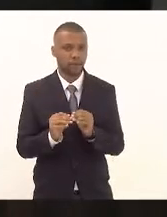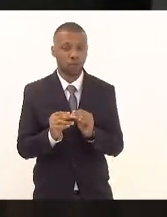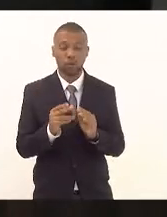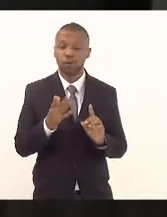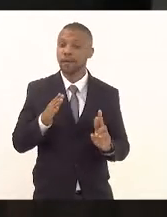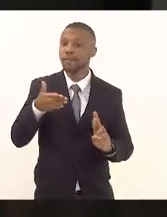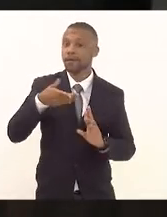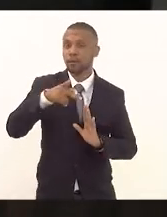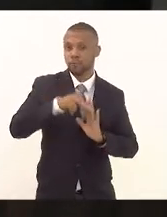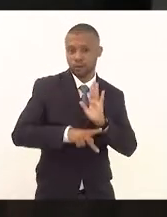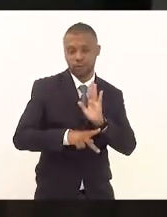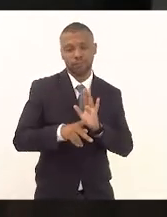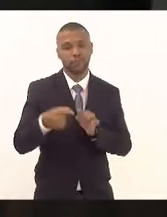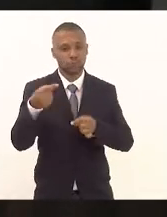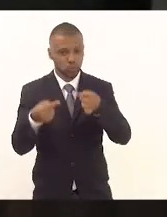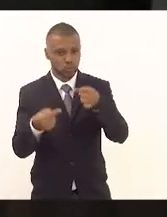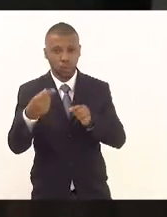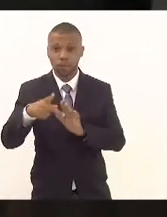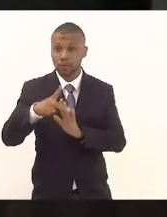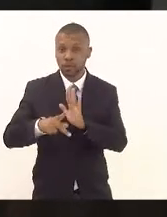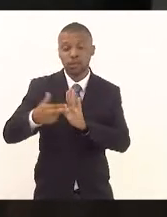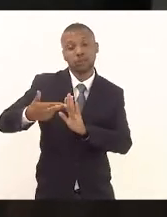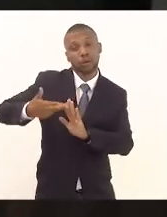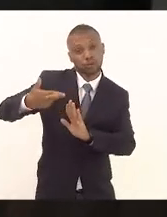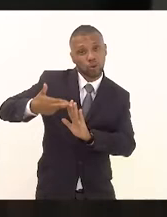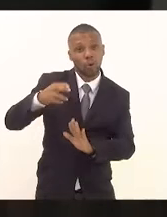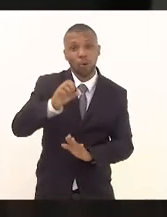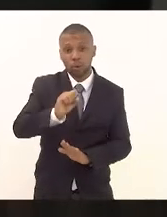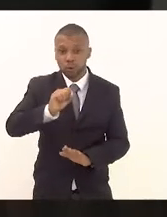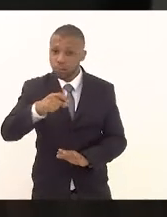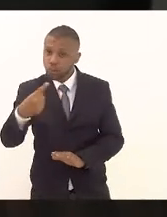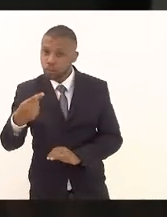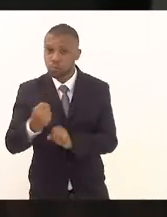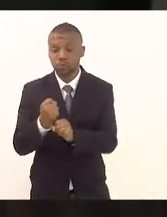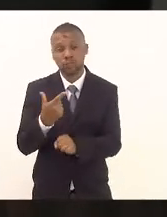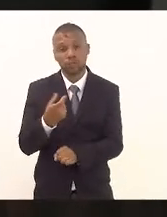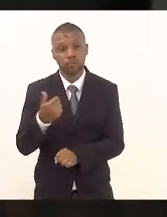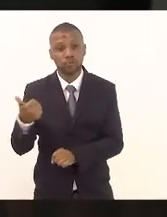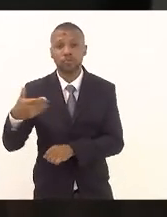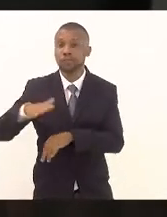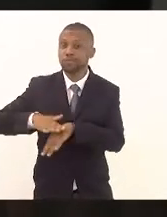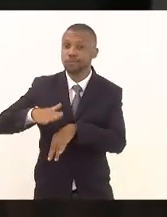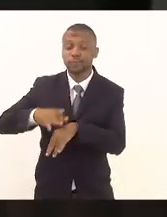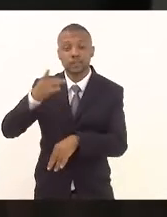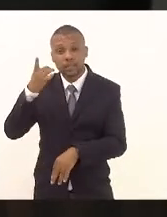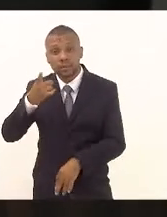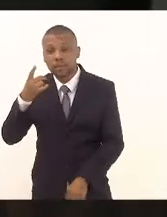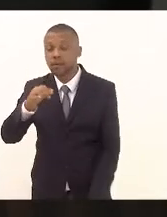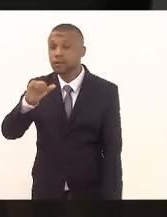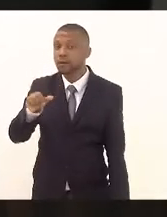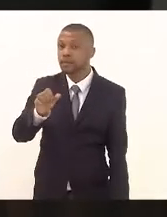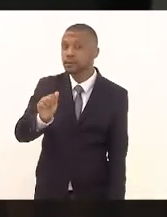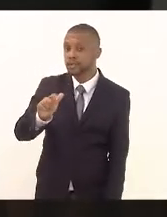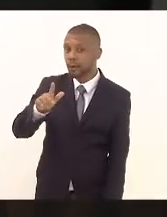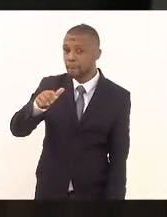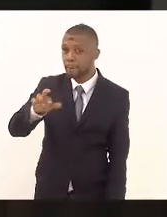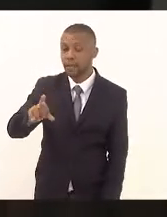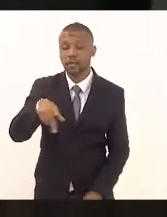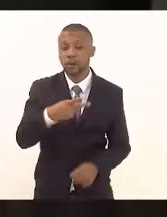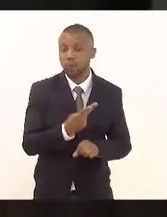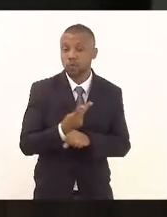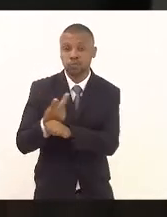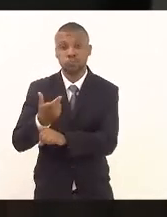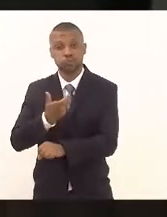projeto. Em discussão única, projeto de resolução 881, de 2021, de autoria do deputado Jalmir Júnior, concede medalha Tiradentes de